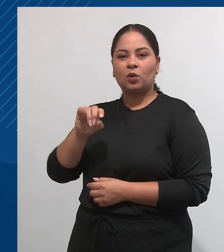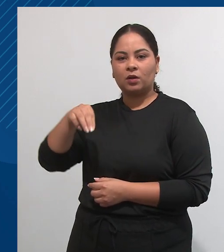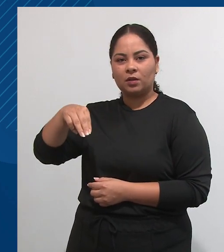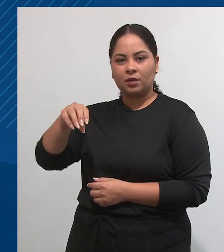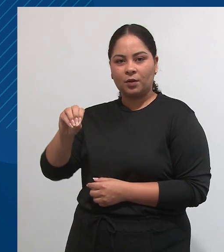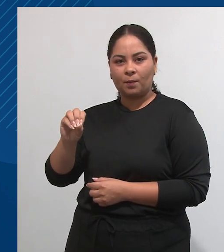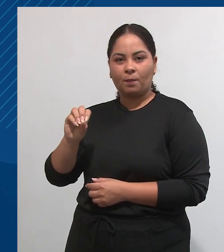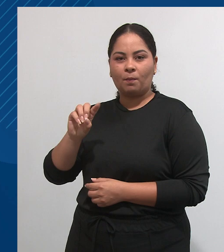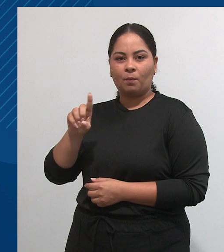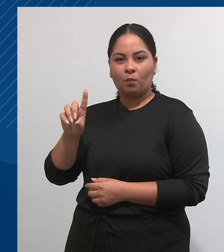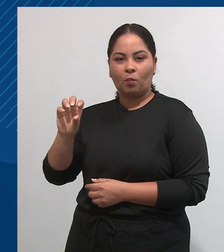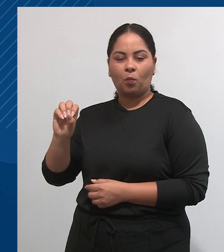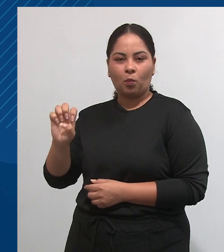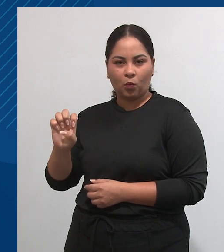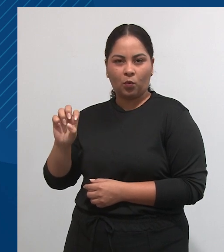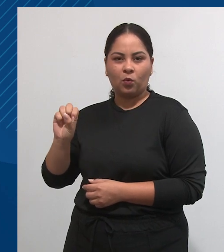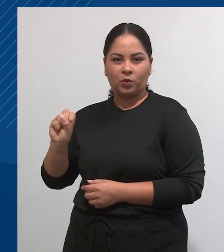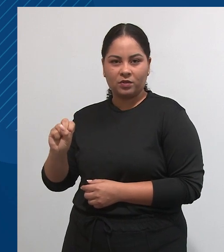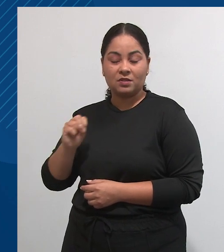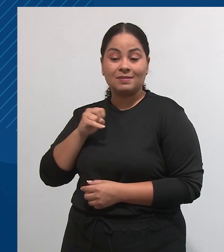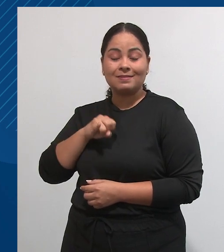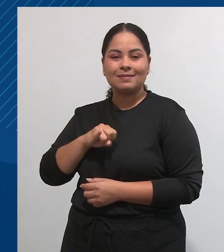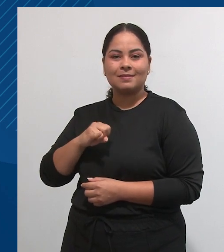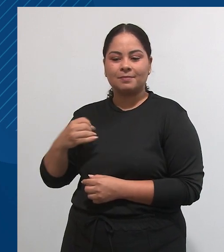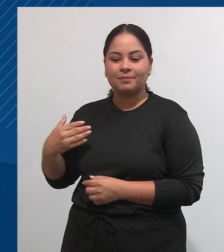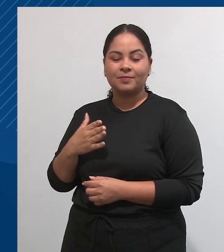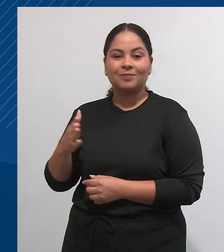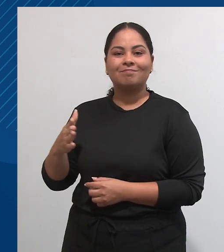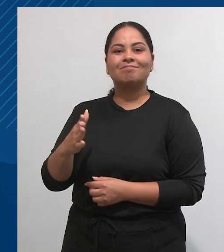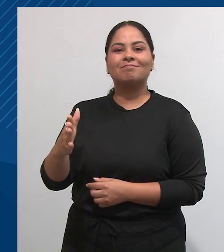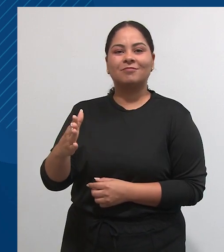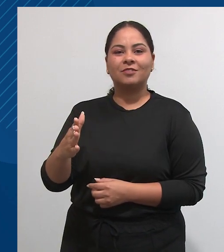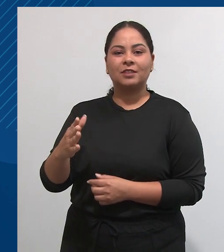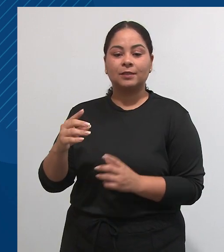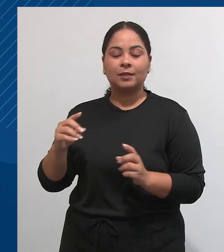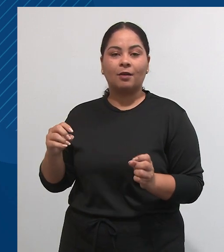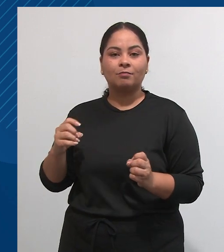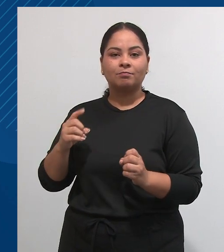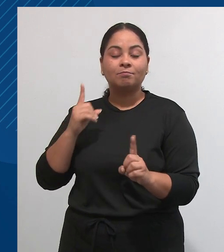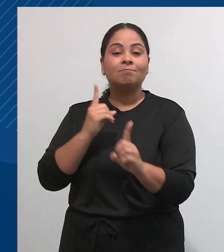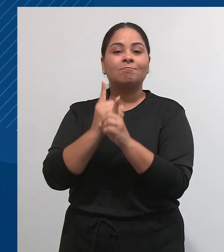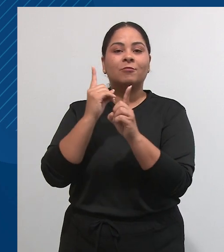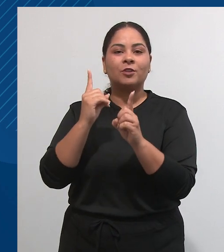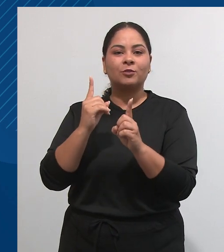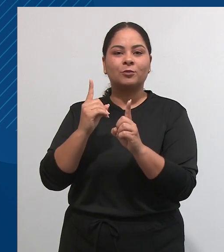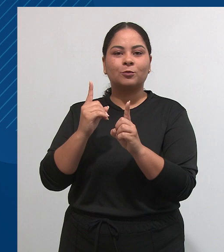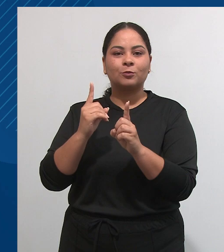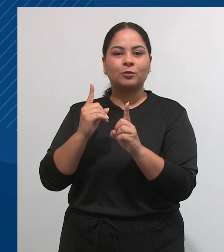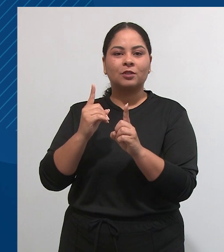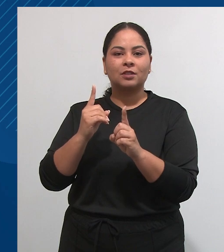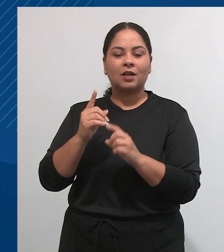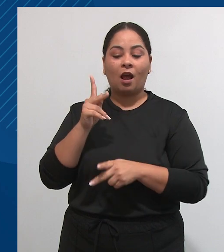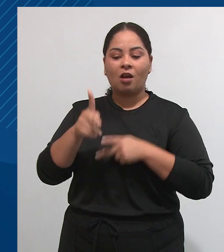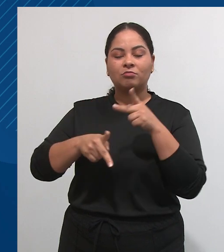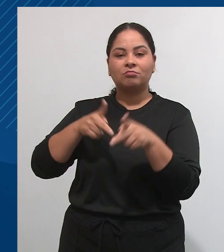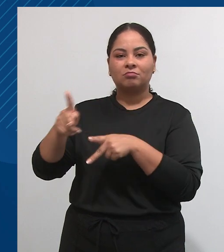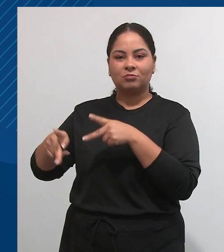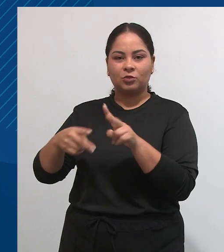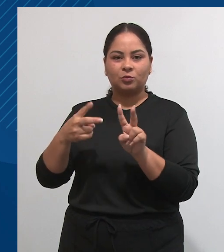Várzea, no Amazonas, de Careiro da Várzea até a ponta de Altazes, são várias terras indígenas